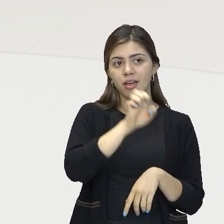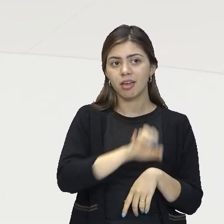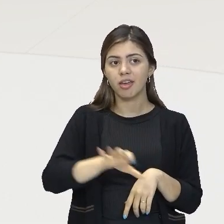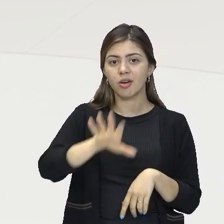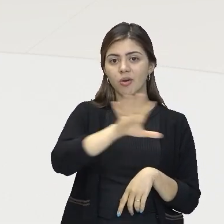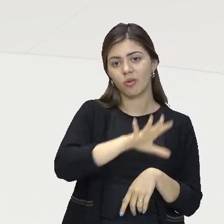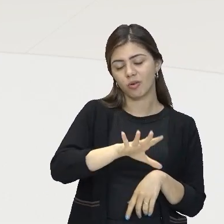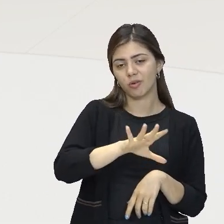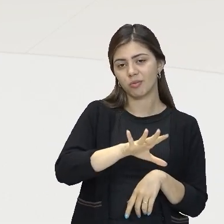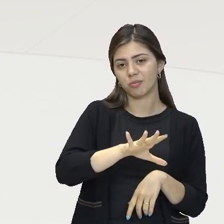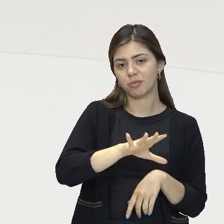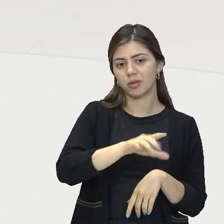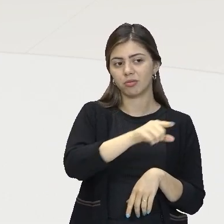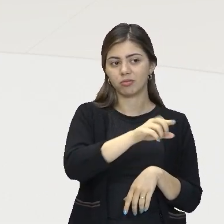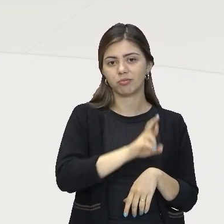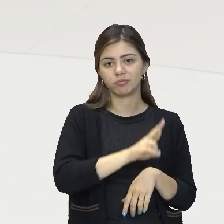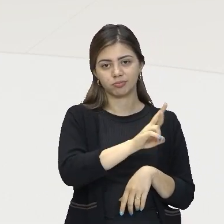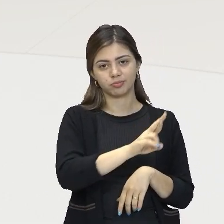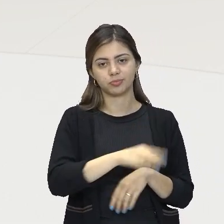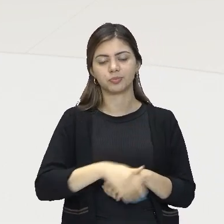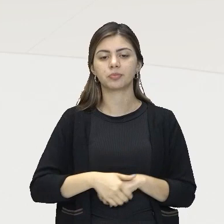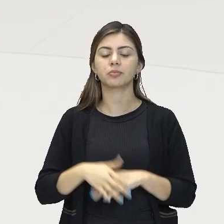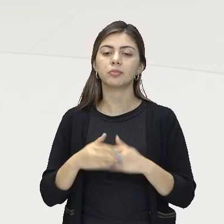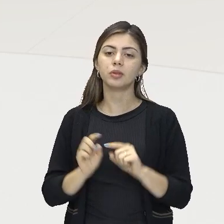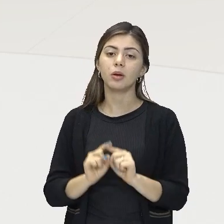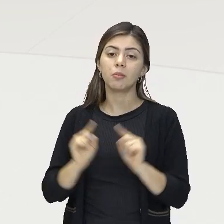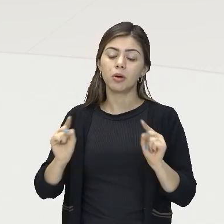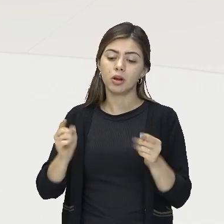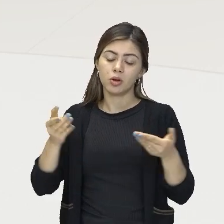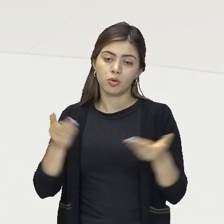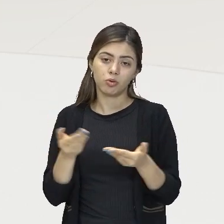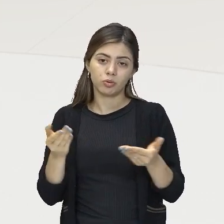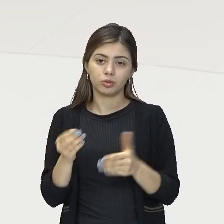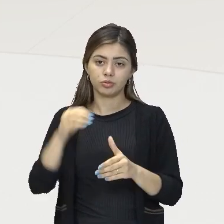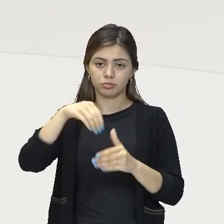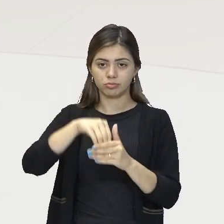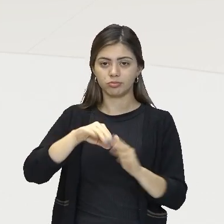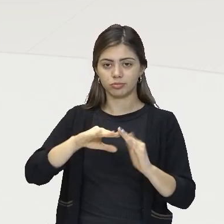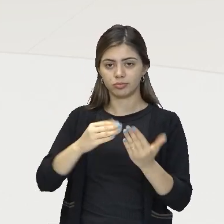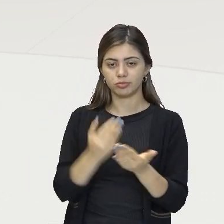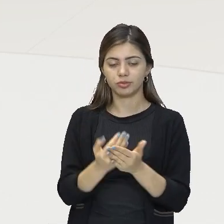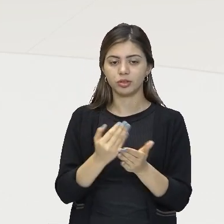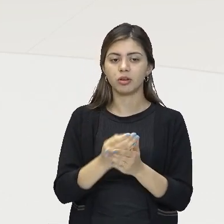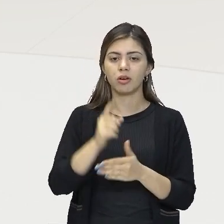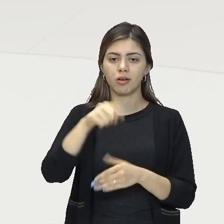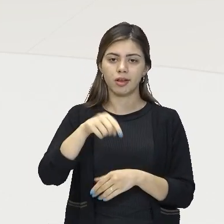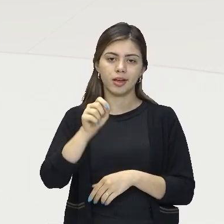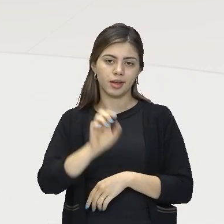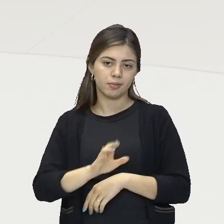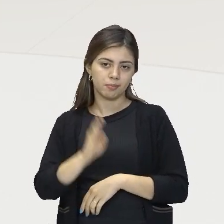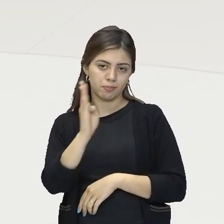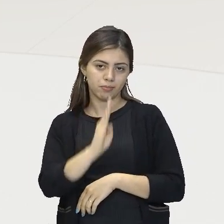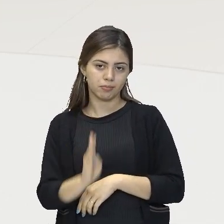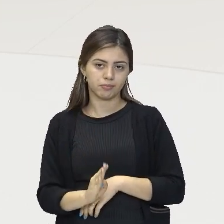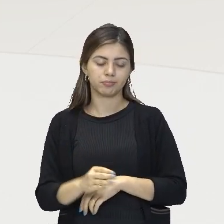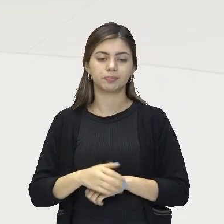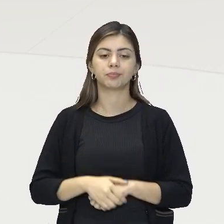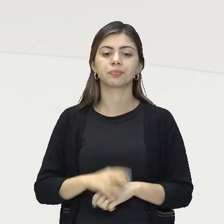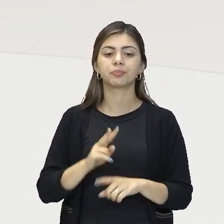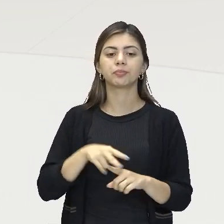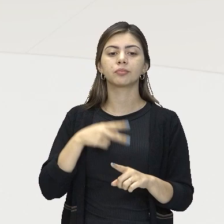brasileiros em si. Mas vamos tratar aqui na nossa aula como uma escola literária brasileira, tá? Nossa primeira aí. Depois veio